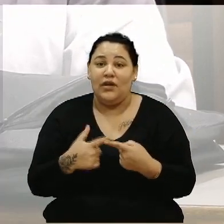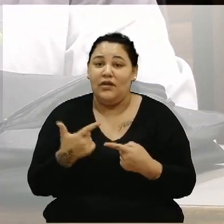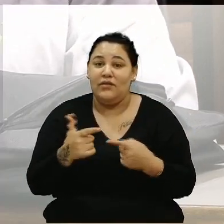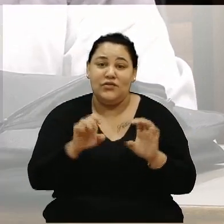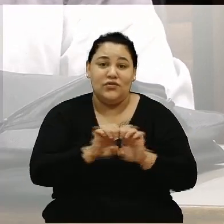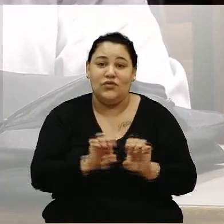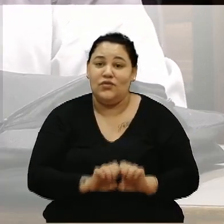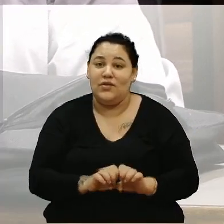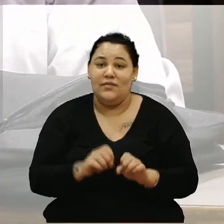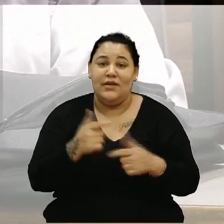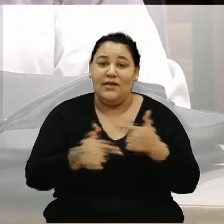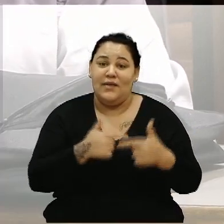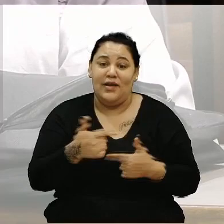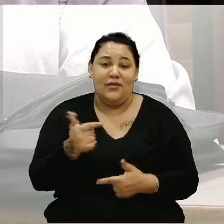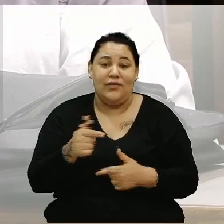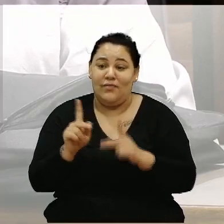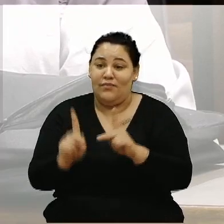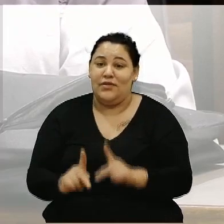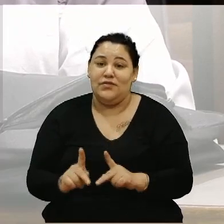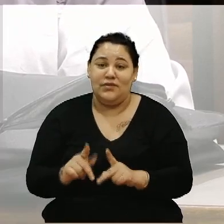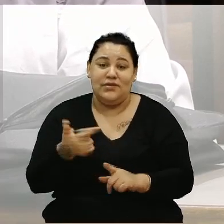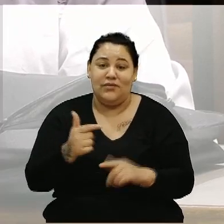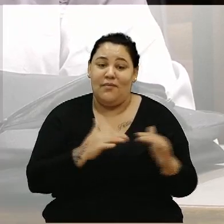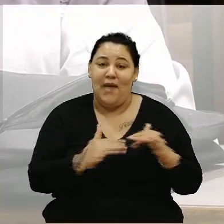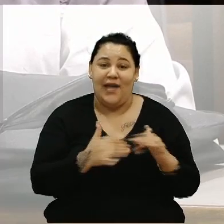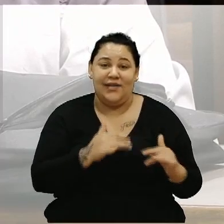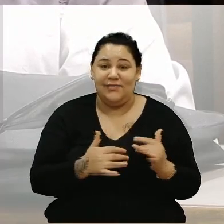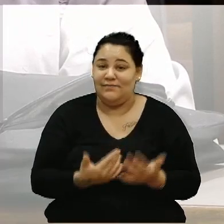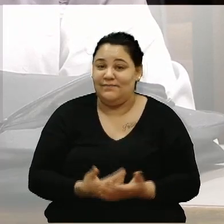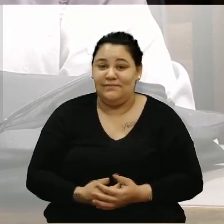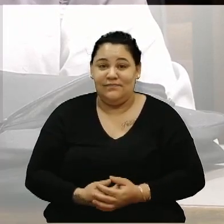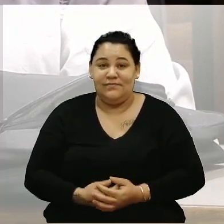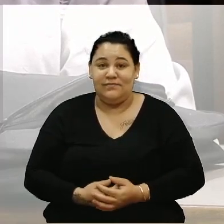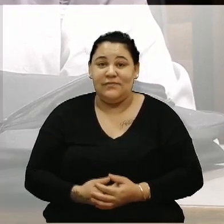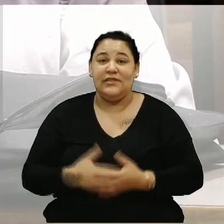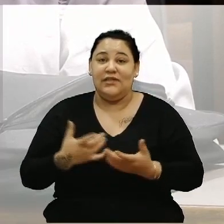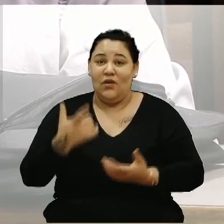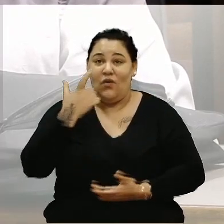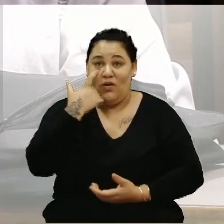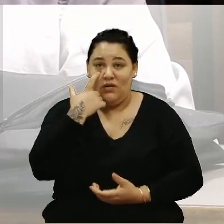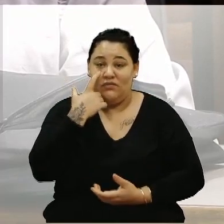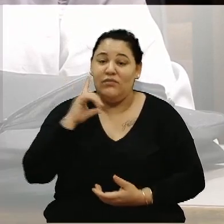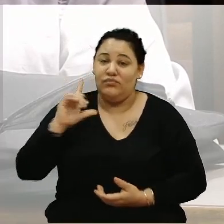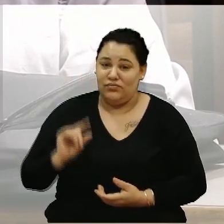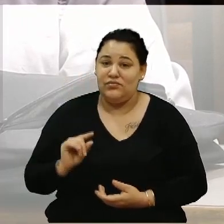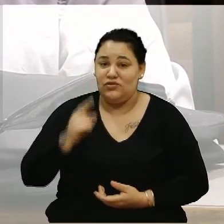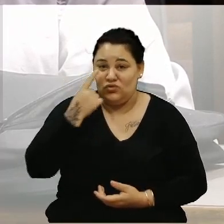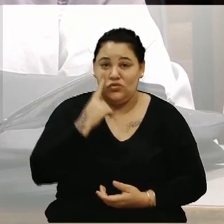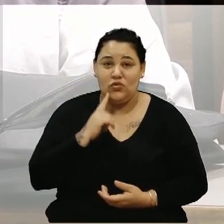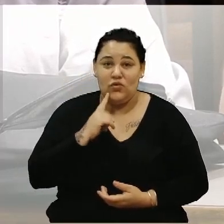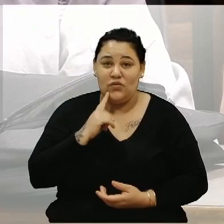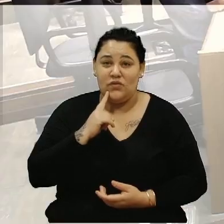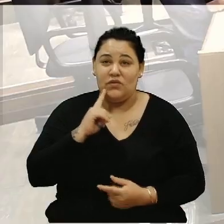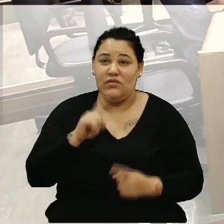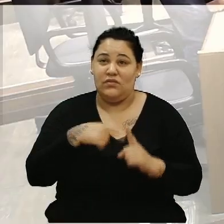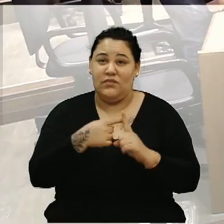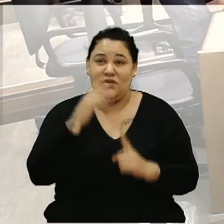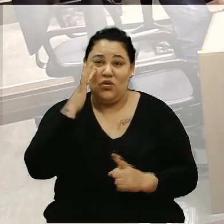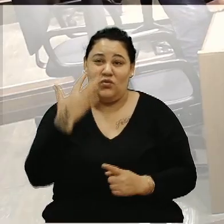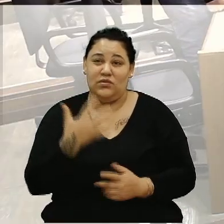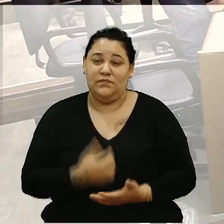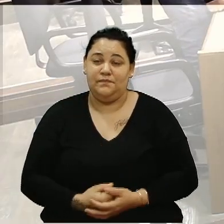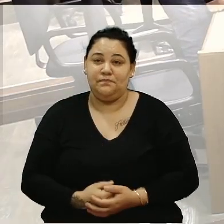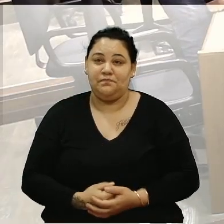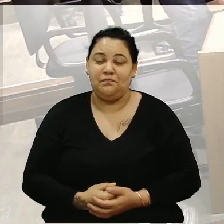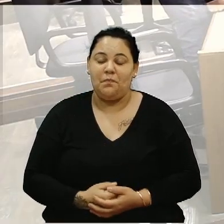trabalhar, não tem pessoal, não tem maquinário. Então, assim, olha, é menos chororô e mais solução para o povo. Na verdade é o